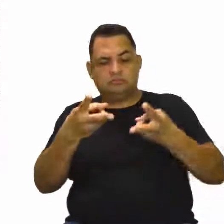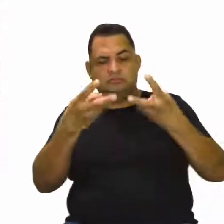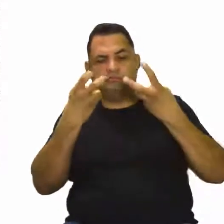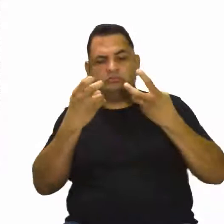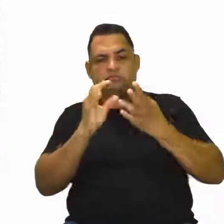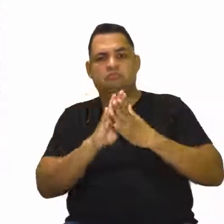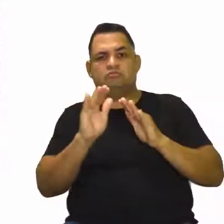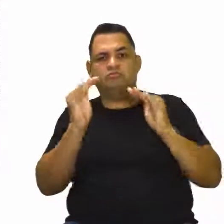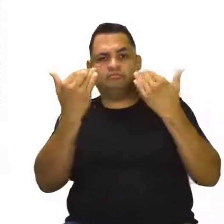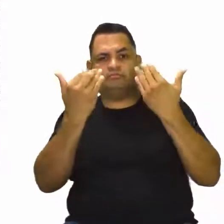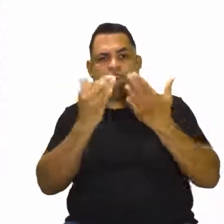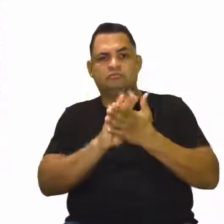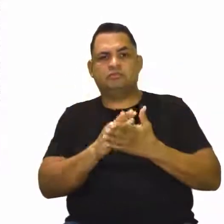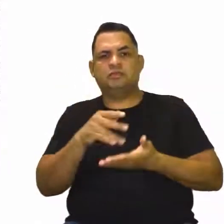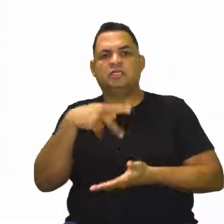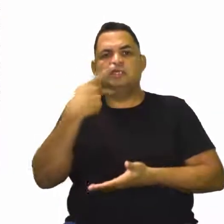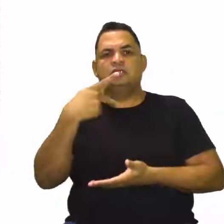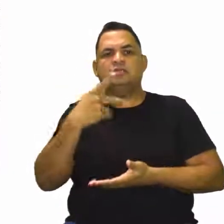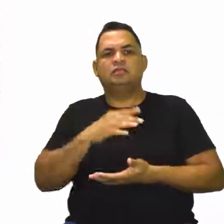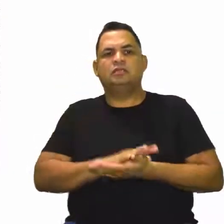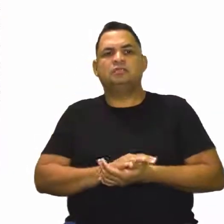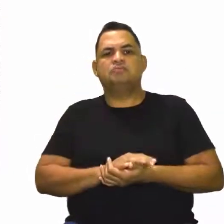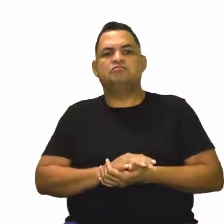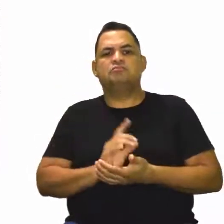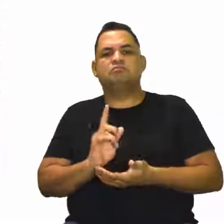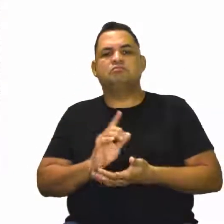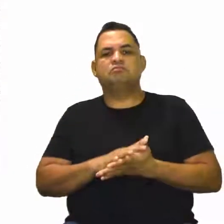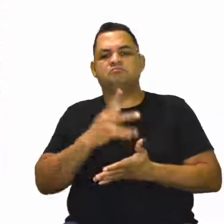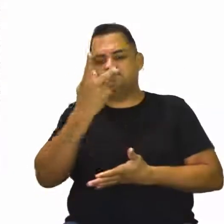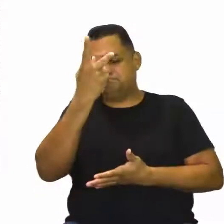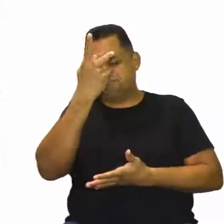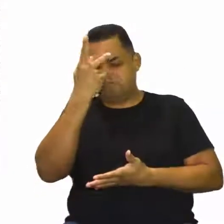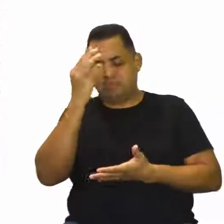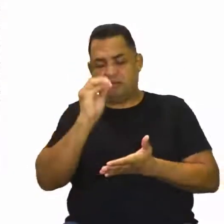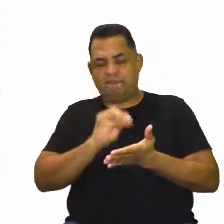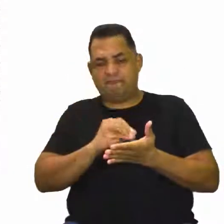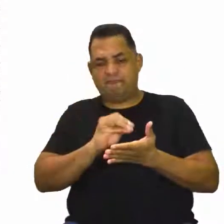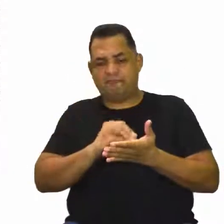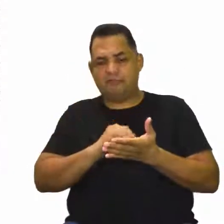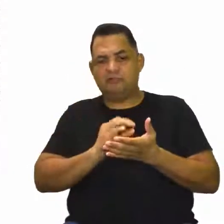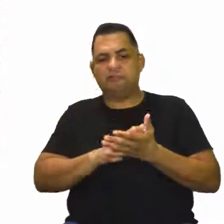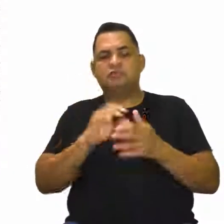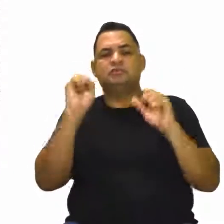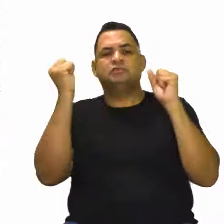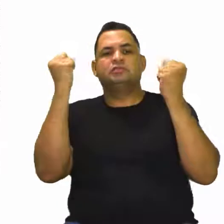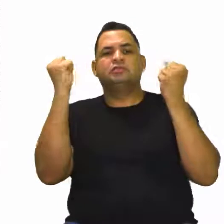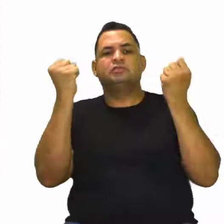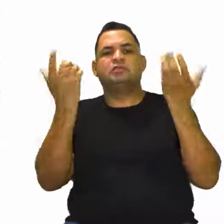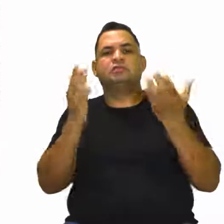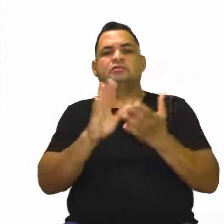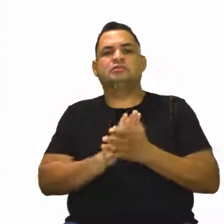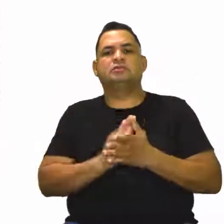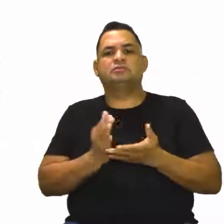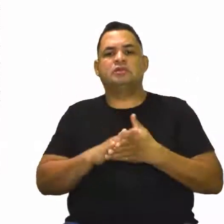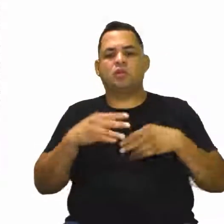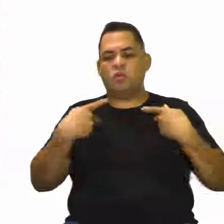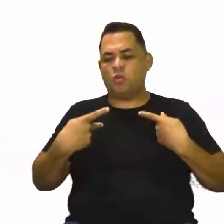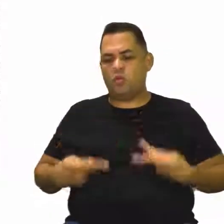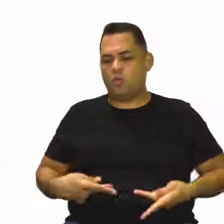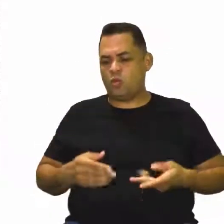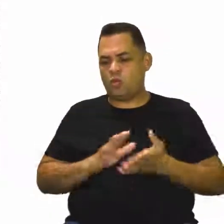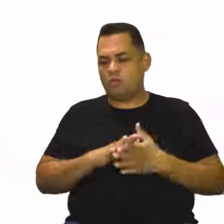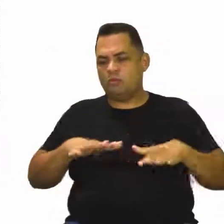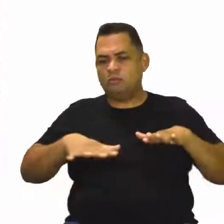atenção aí é para a gente falar um pouquinho sobre a inatividade física, ou seja, a falta, né? A falta de colocar esse corpo em